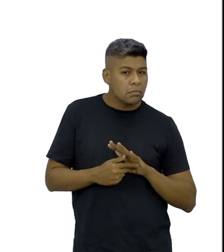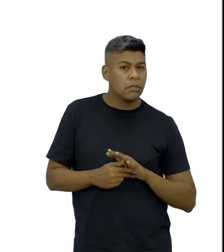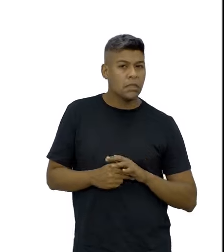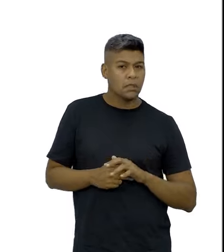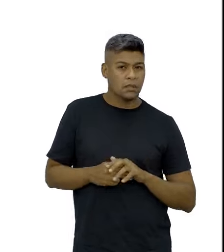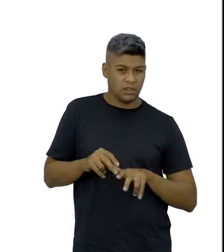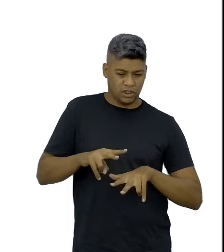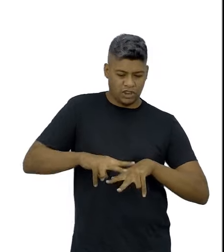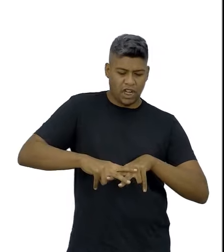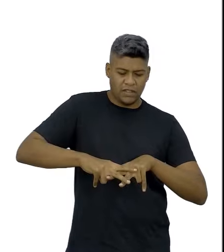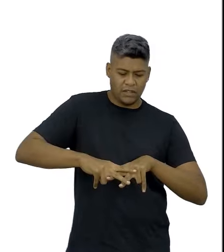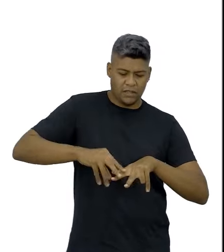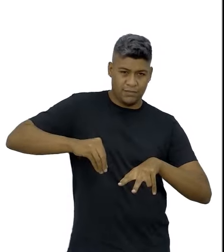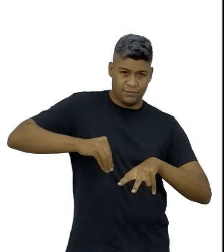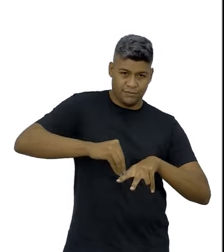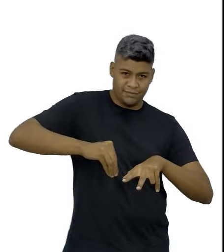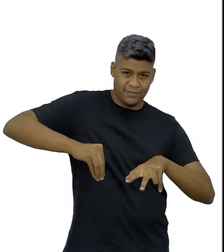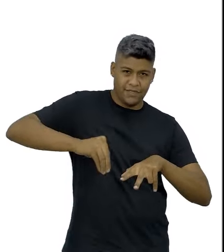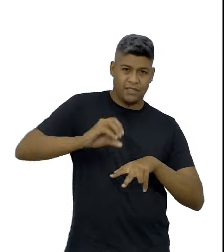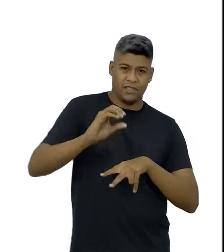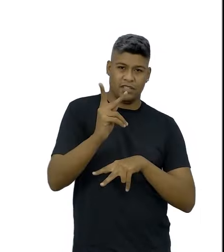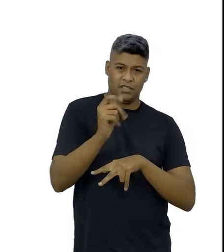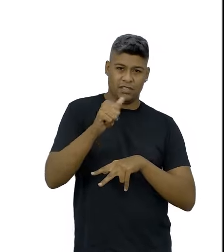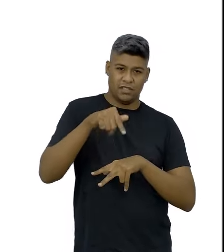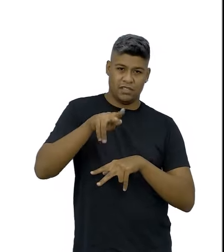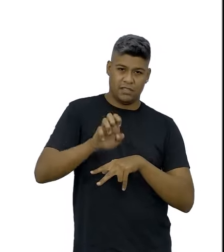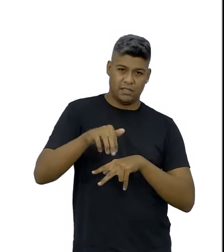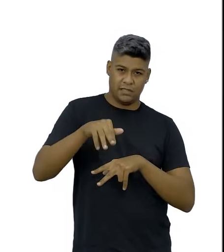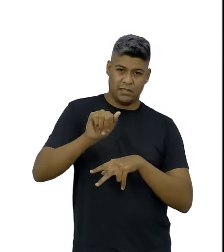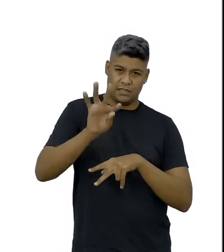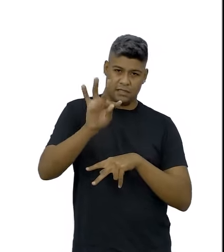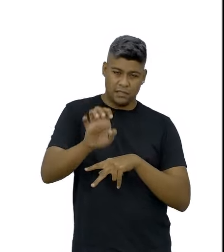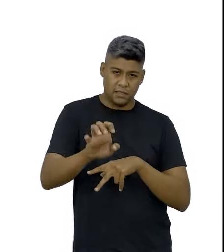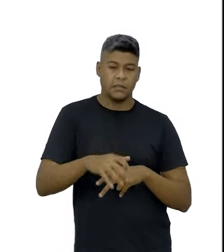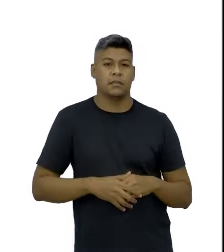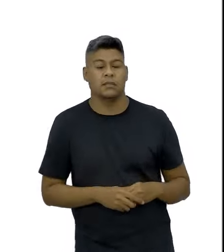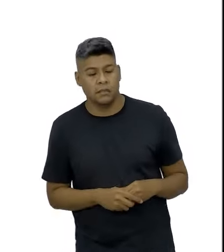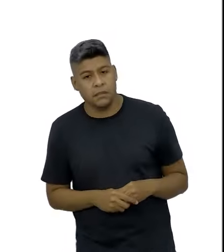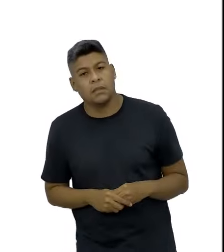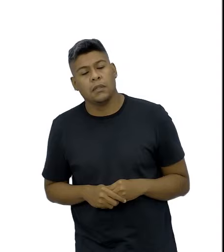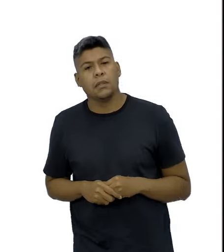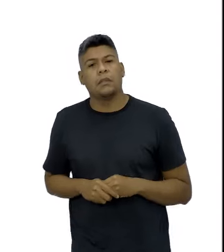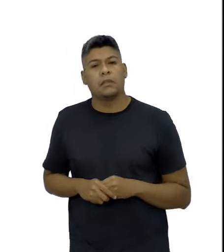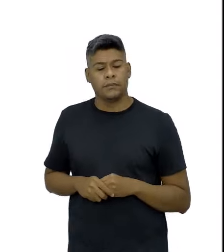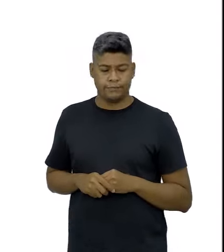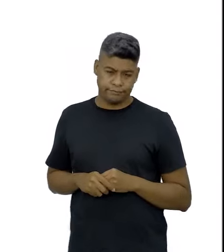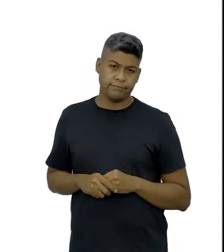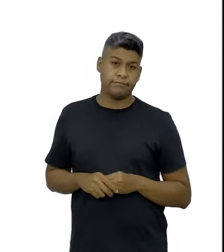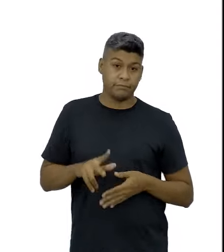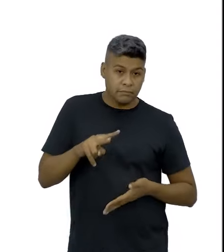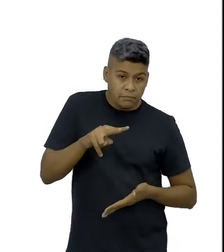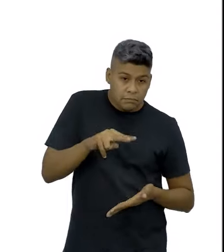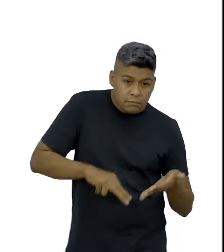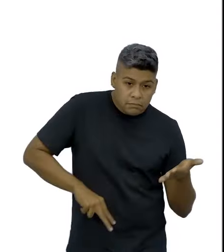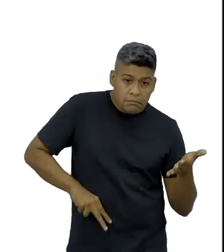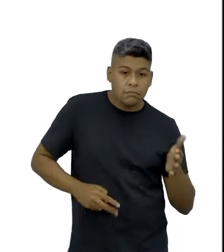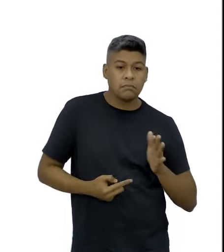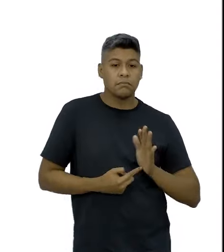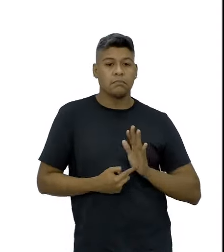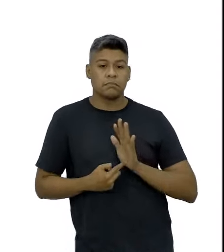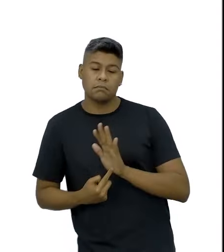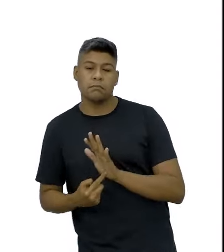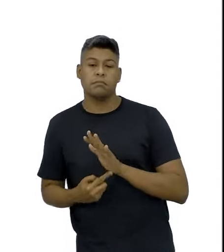checkmate? Também somos nós que precisamos, à medida que a leitura avança, sinalizar para a turma se